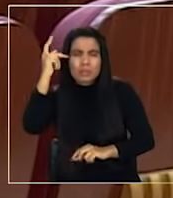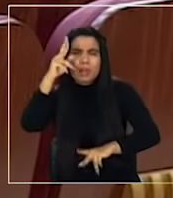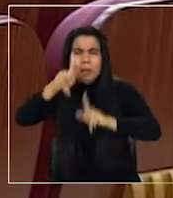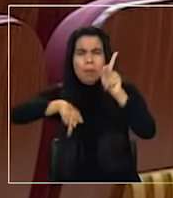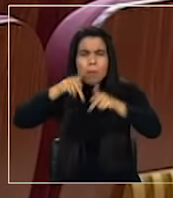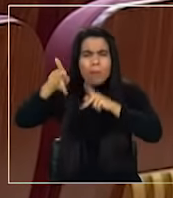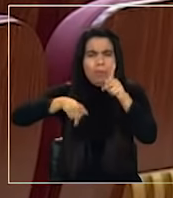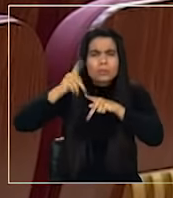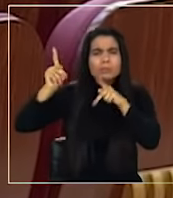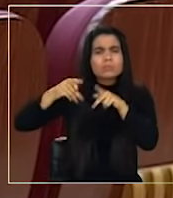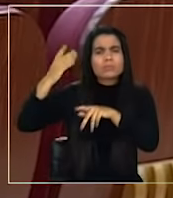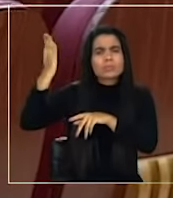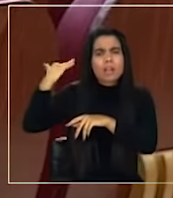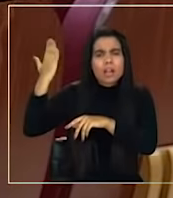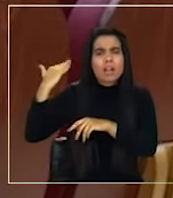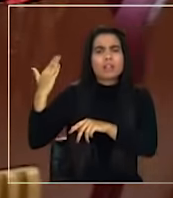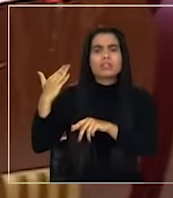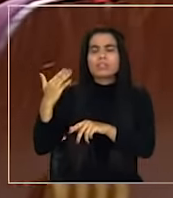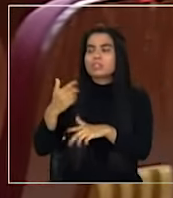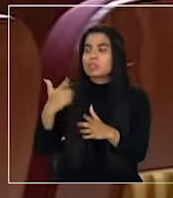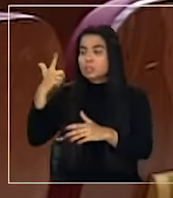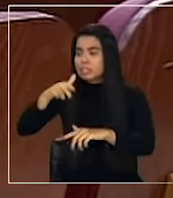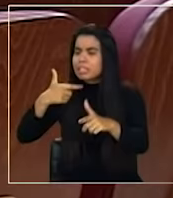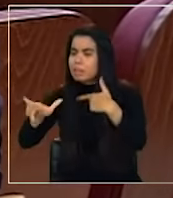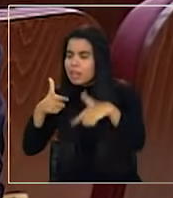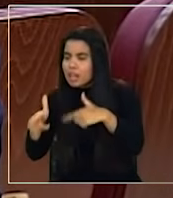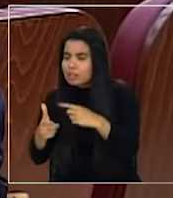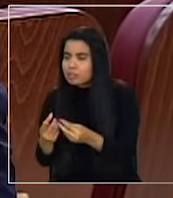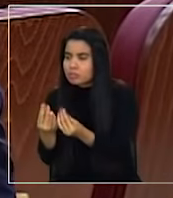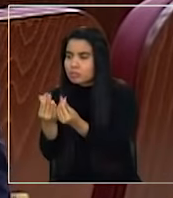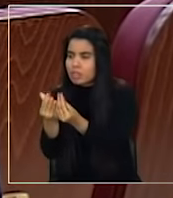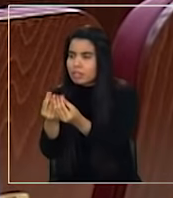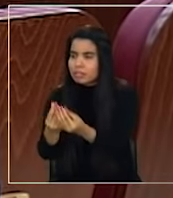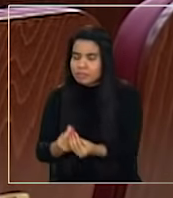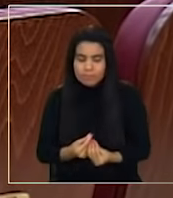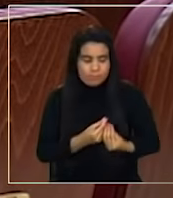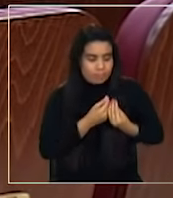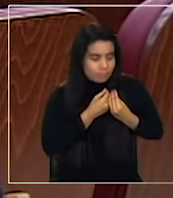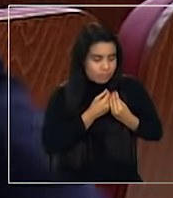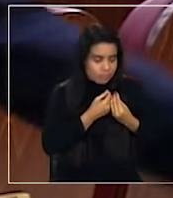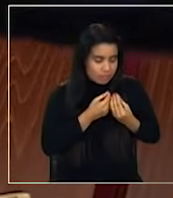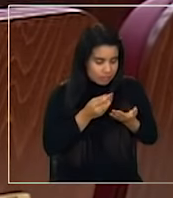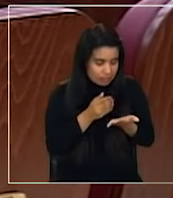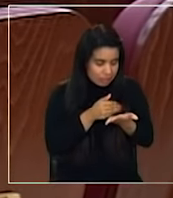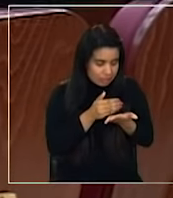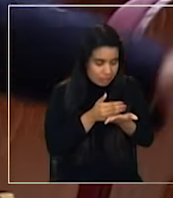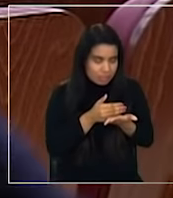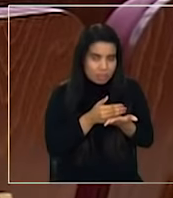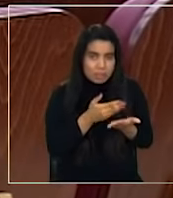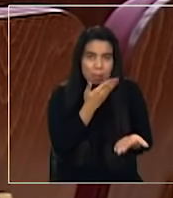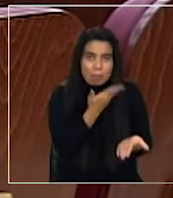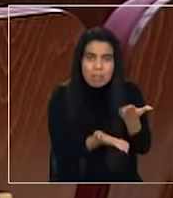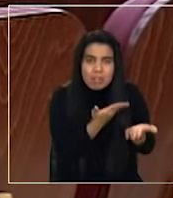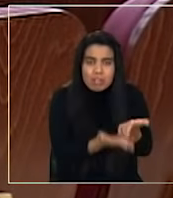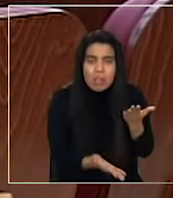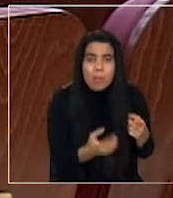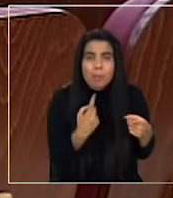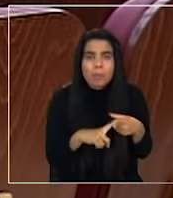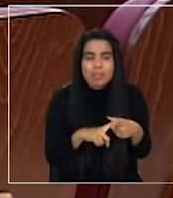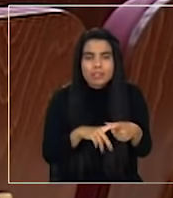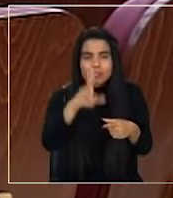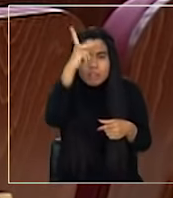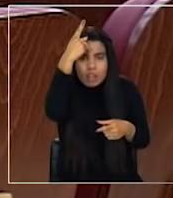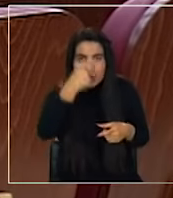se saciavam, ganhavam salário para colocar num saquitel furado, porque cada um corria atrás da própria casa